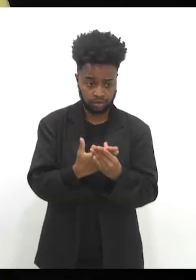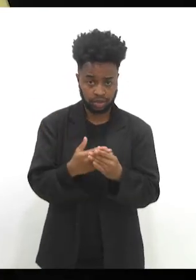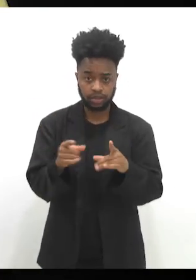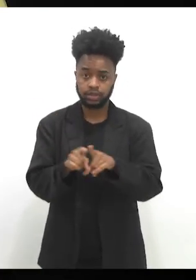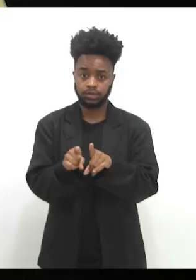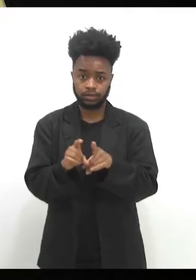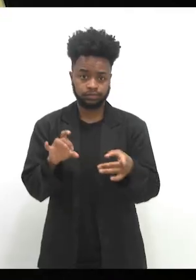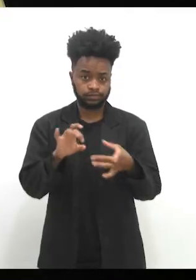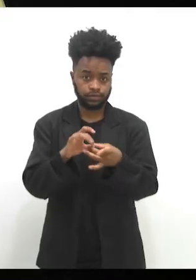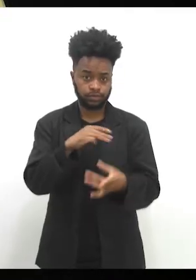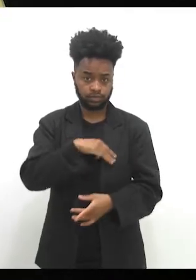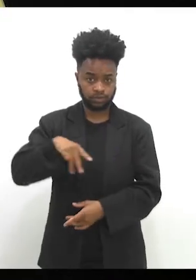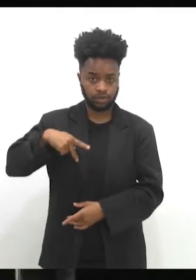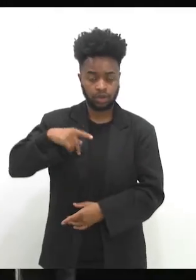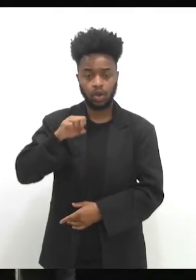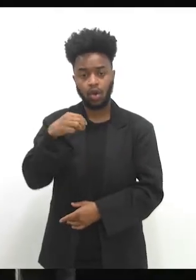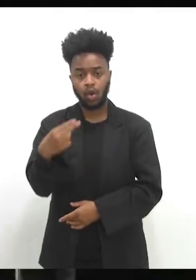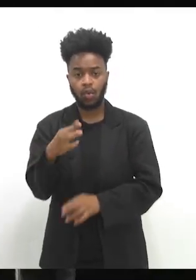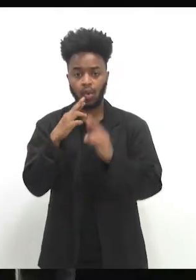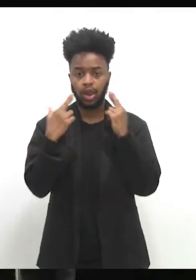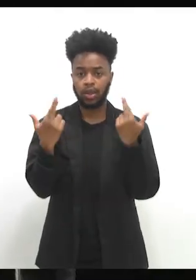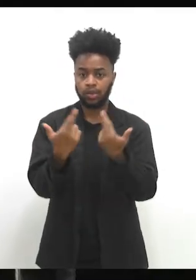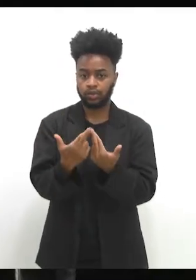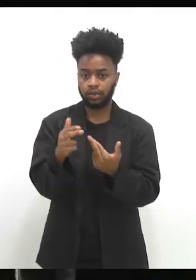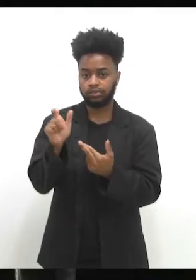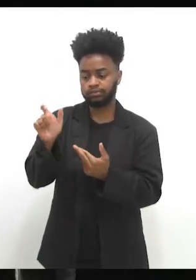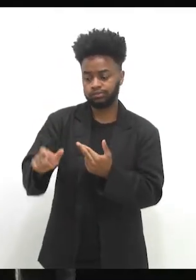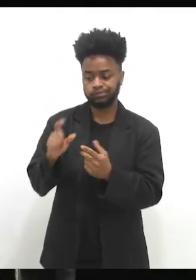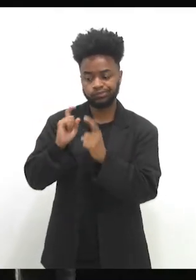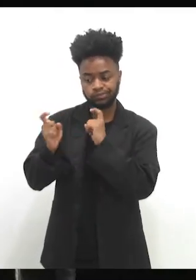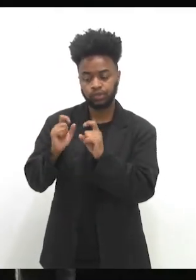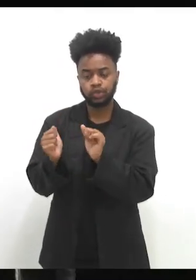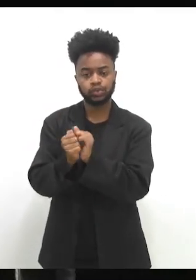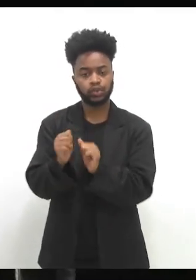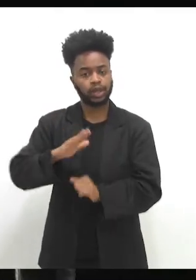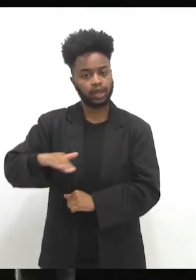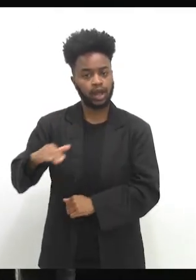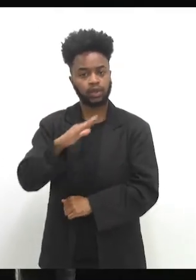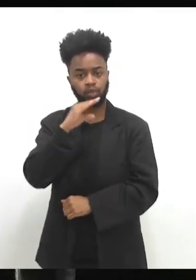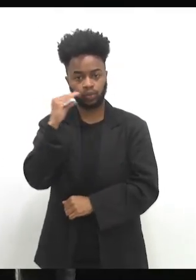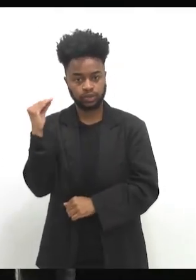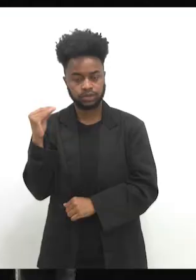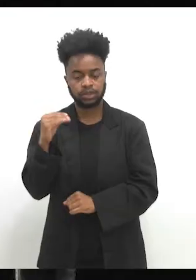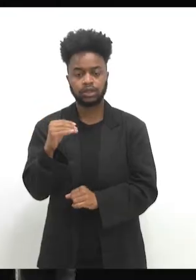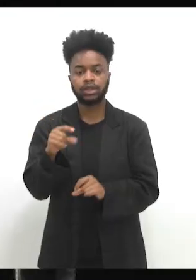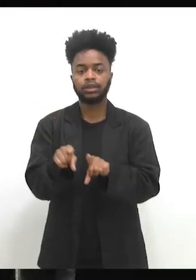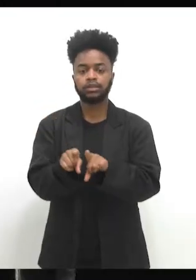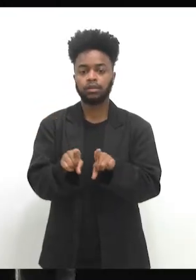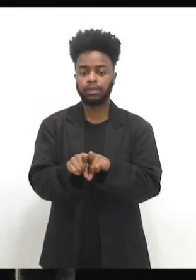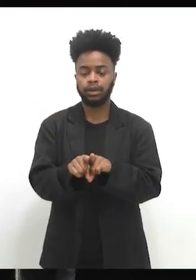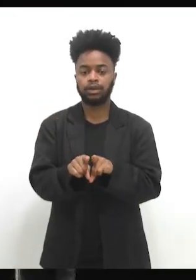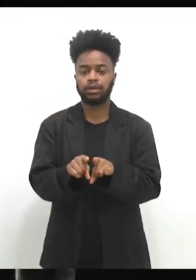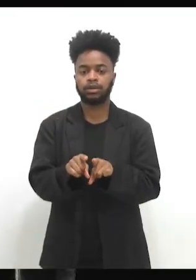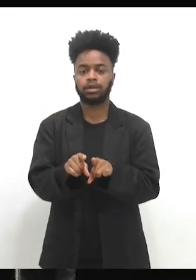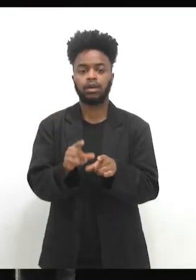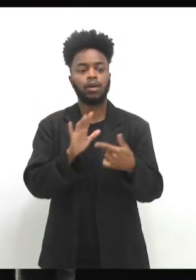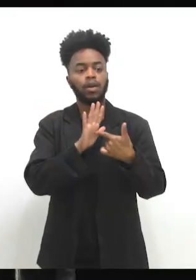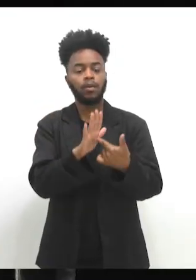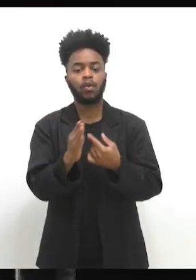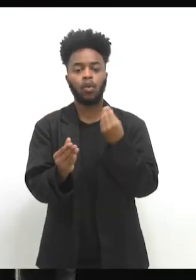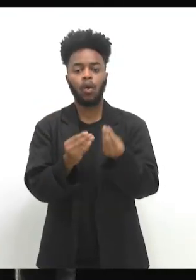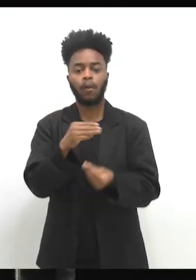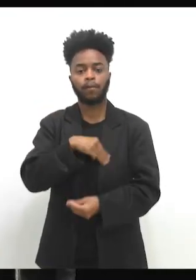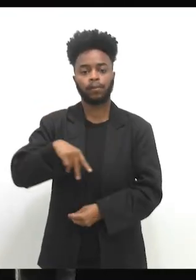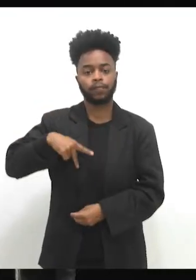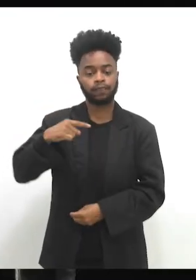processo, apreciado com o Ministério Público, oitiva da criança, do adolescente, dos envolvidos, né, com também essa manifestação